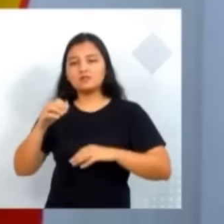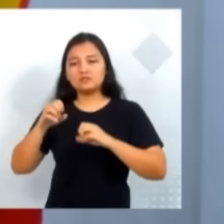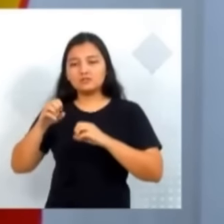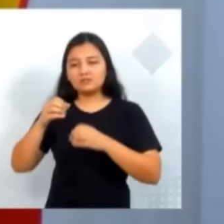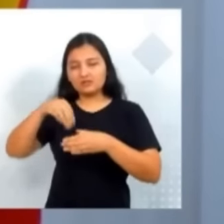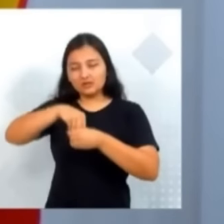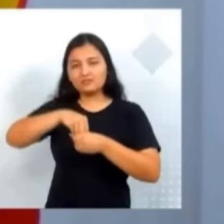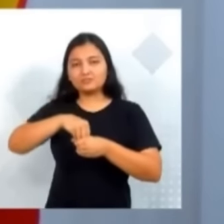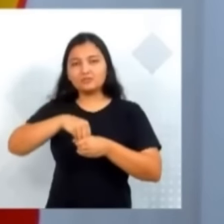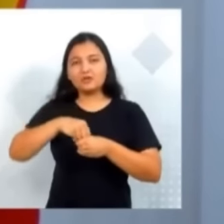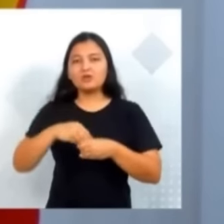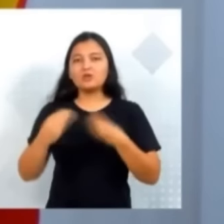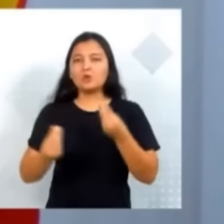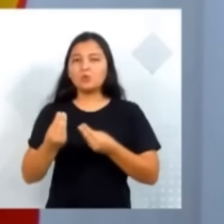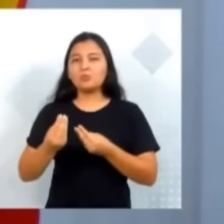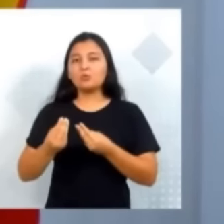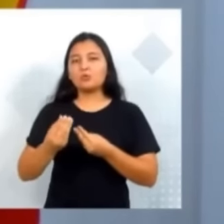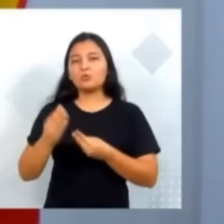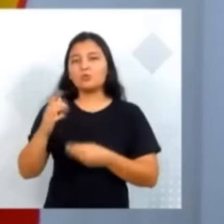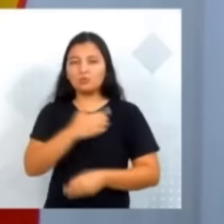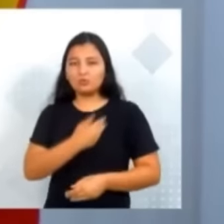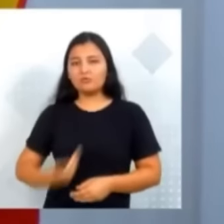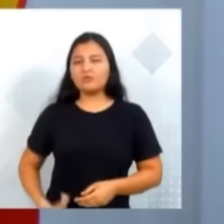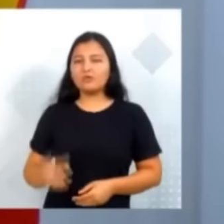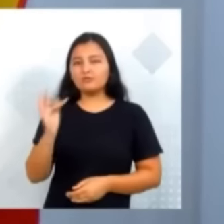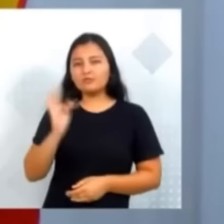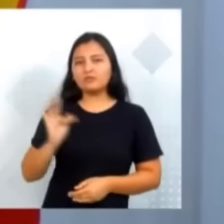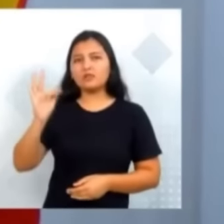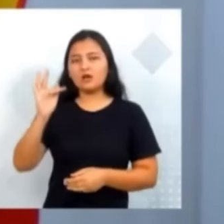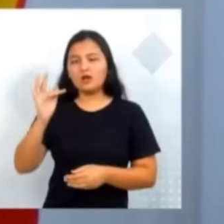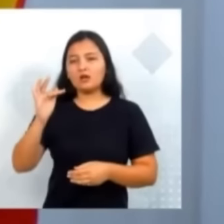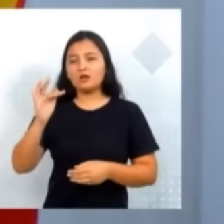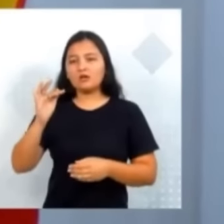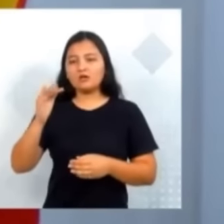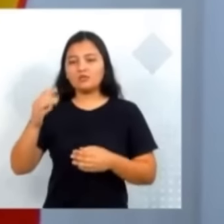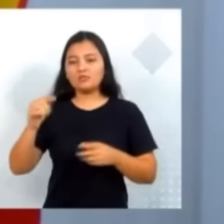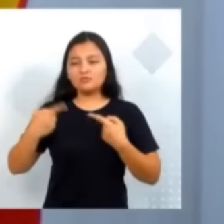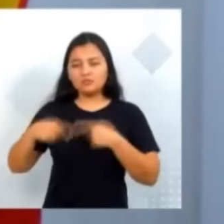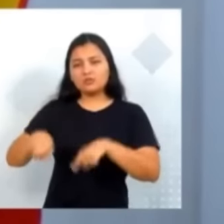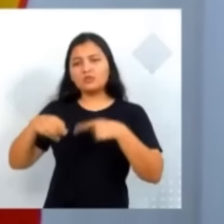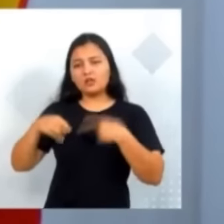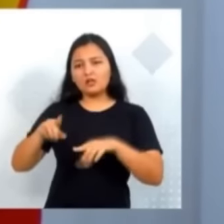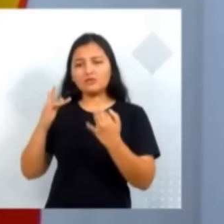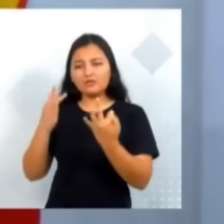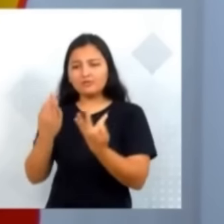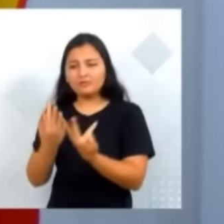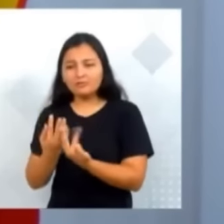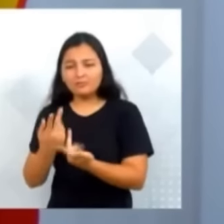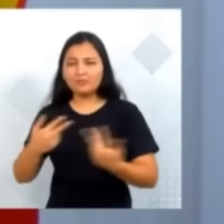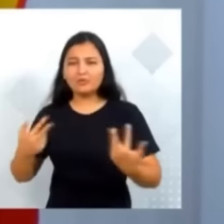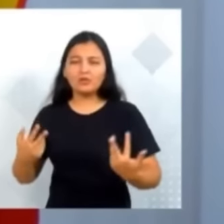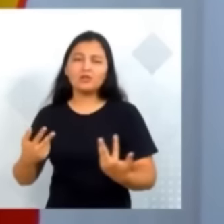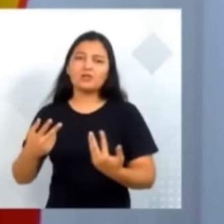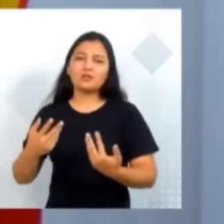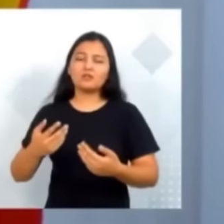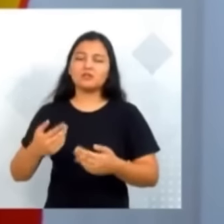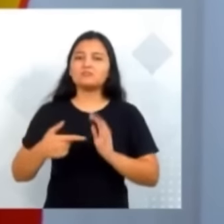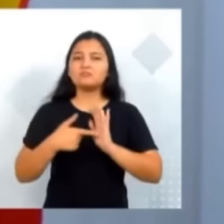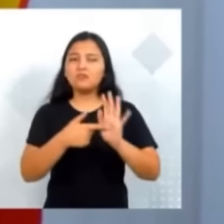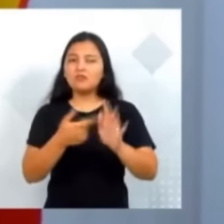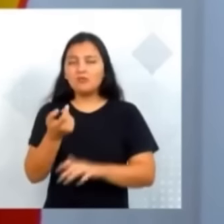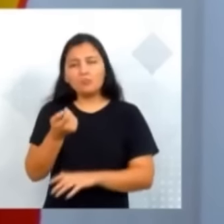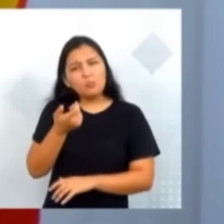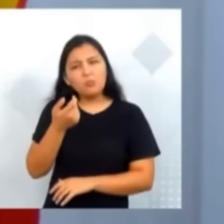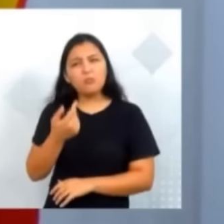impressionante como o governo federal ataca essa primazia familiar de todas as formas possíveis e, evidentemente, muito pouco